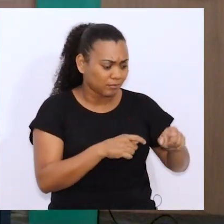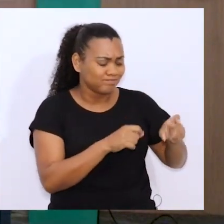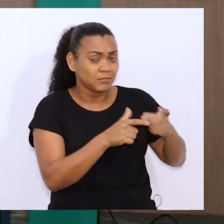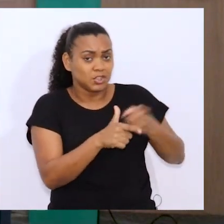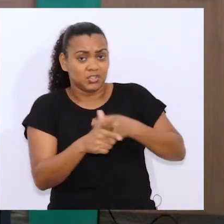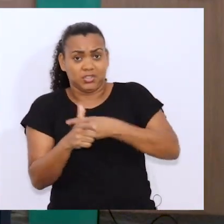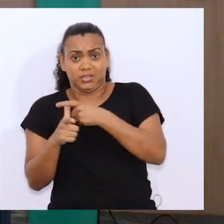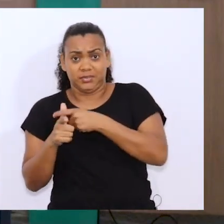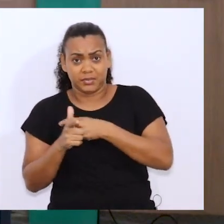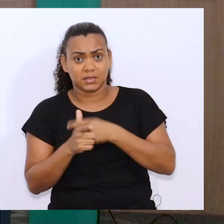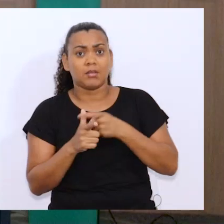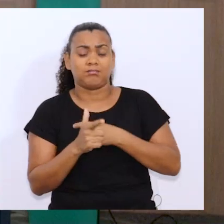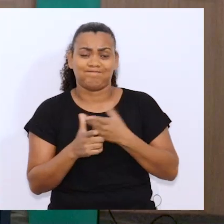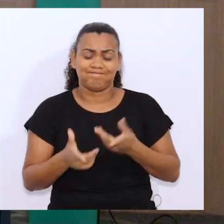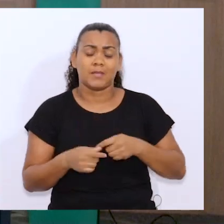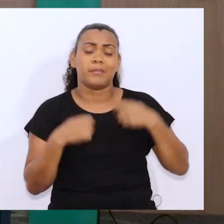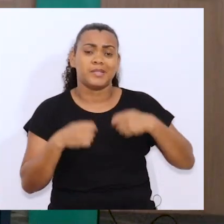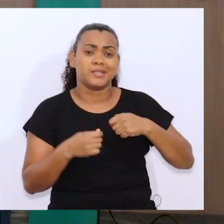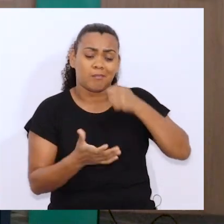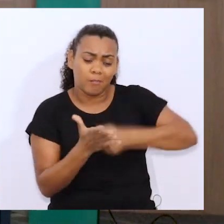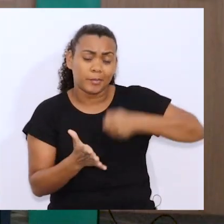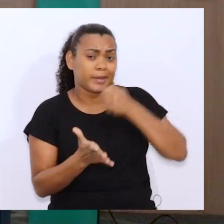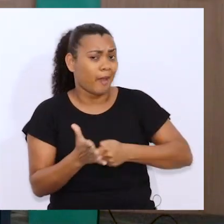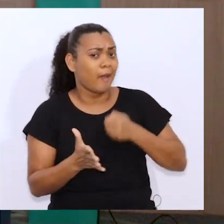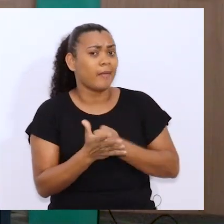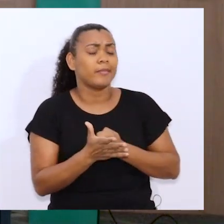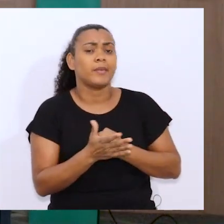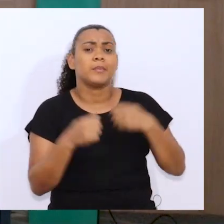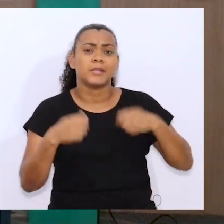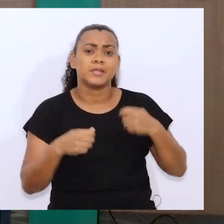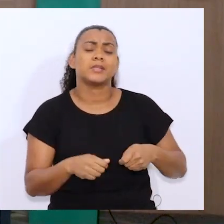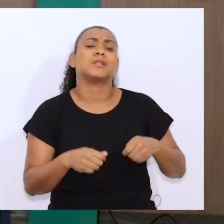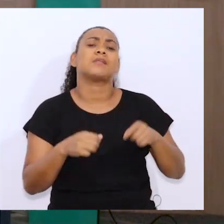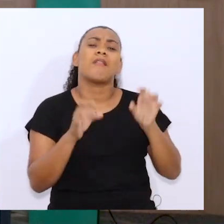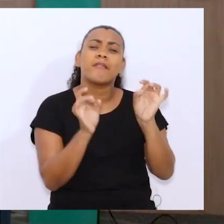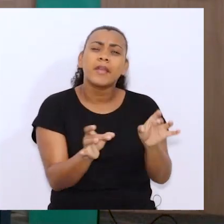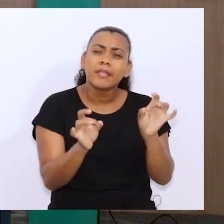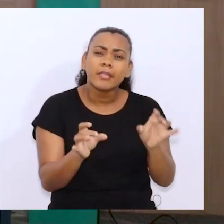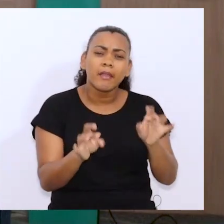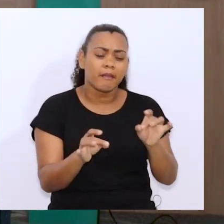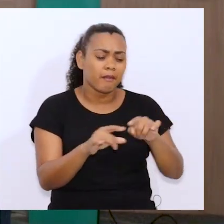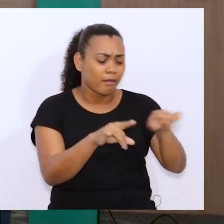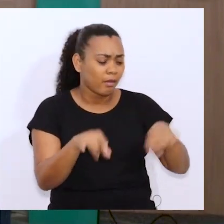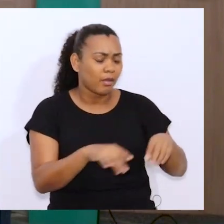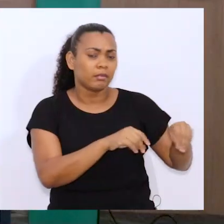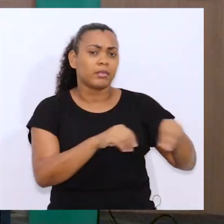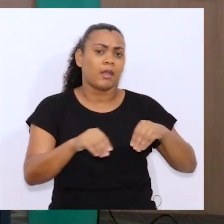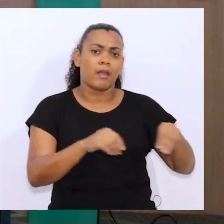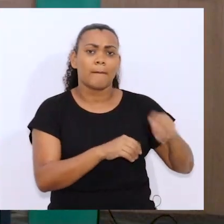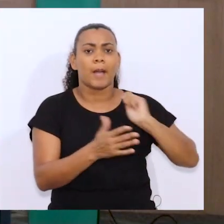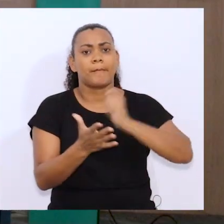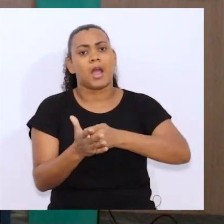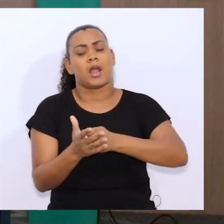encontra endividado e, infelizmente, vai precisar vender, desfazer da sua propriedade